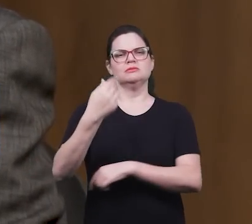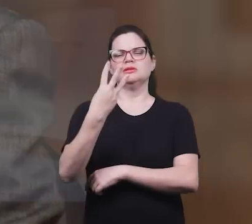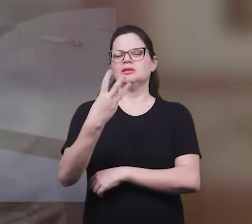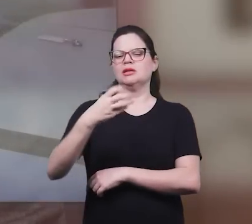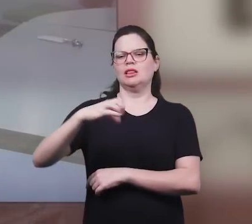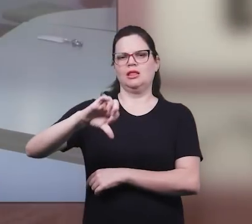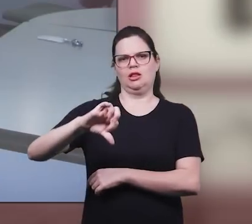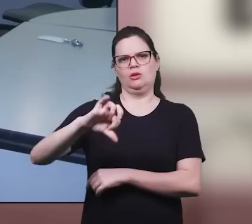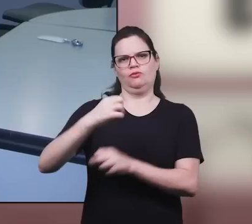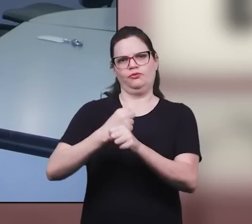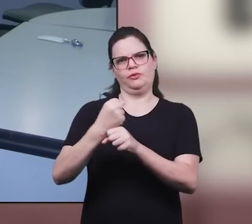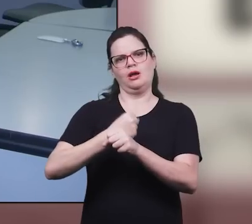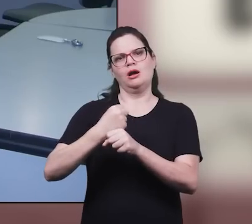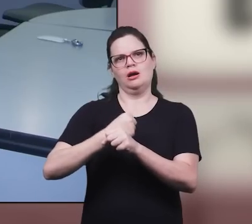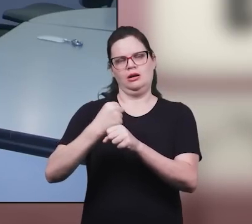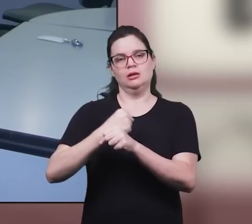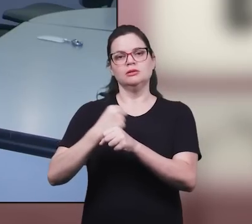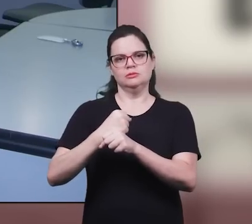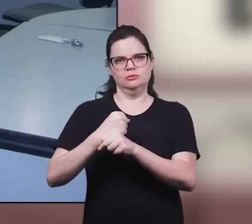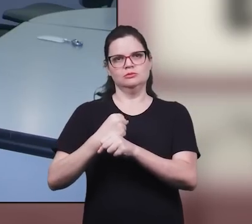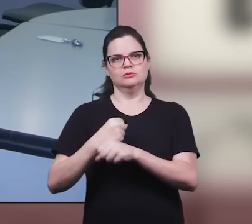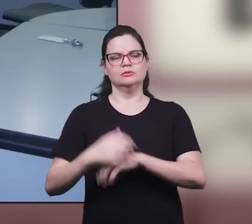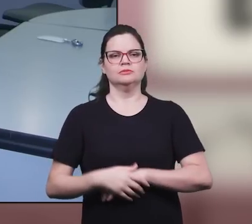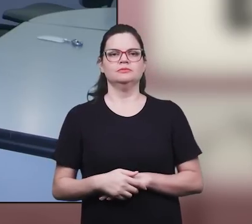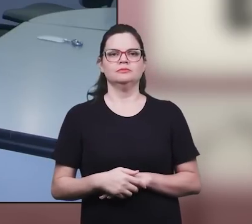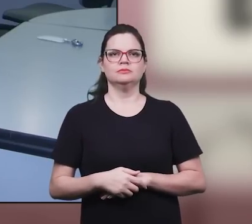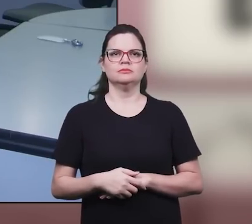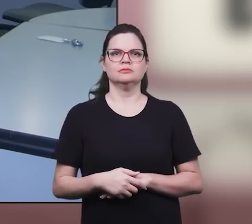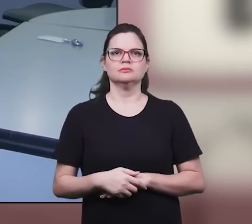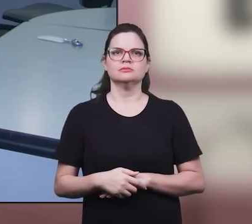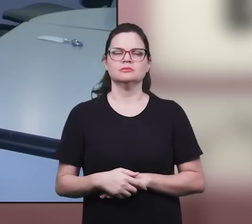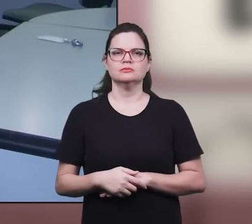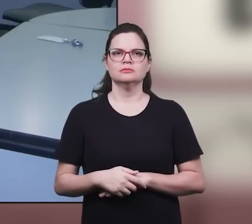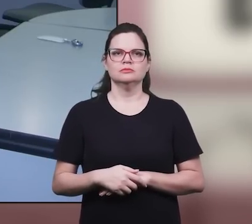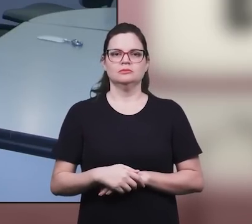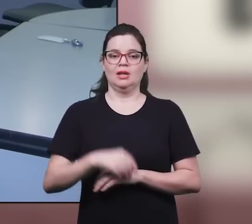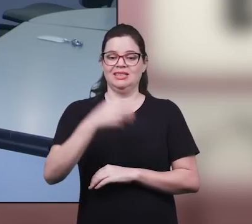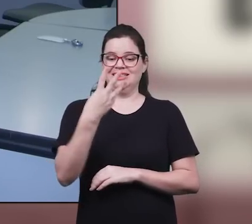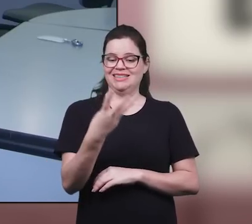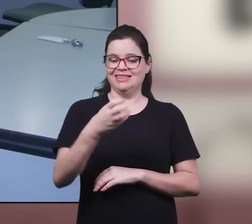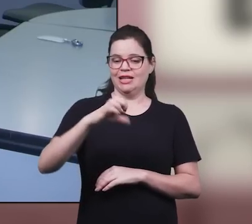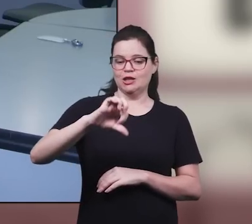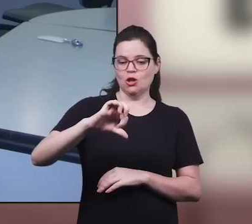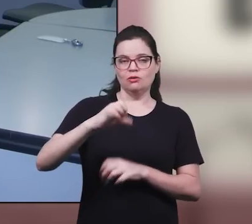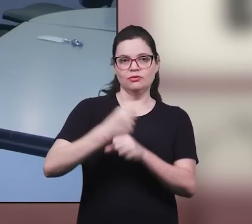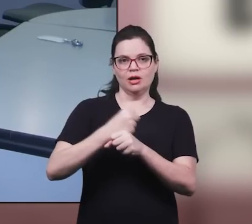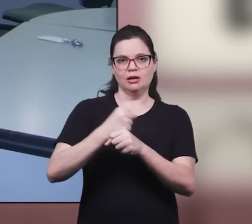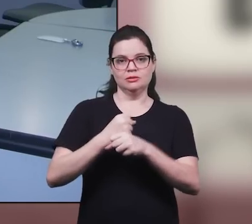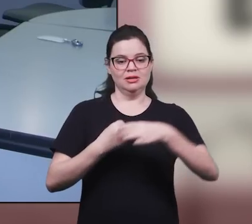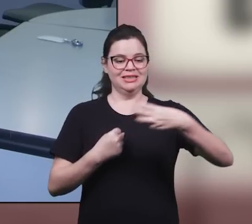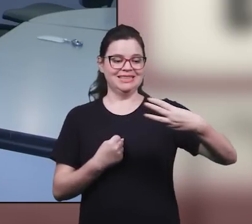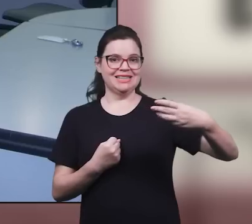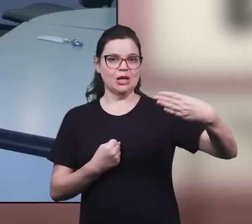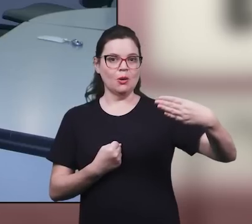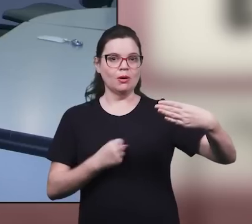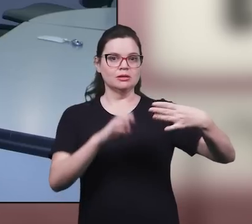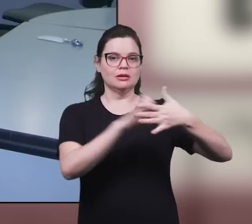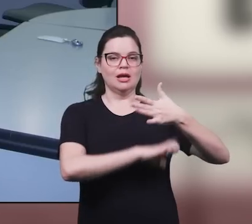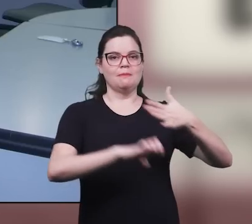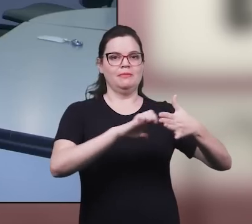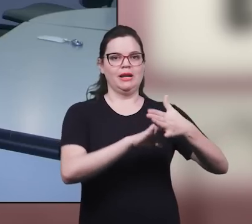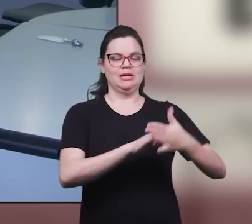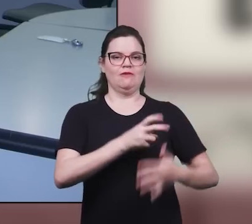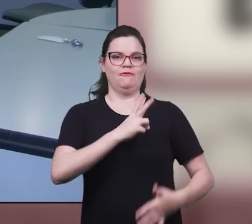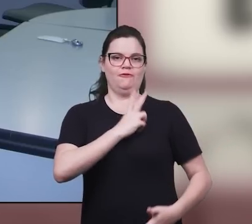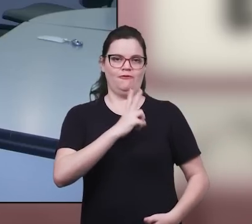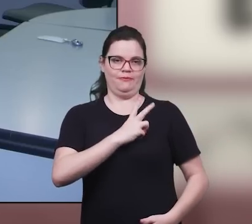anos de trabalho, de contribuição, né, que a gente chama. E desses 39 anos, 34 anos numa grande empresa na Barra do Rio Doce,